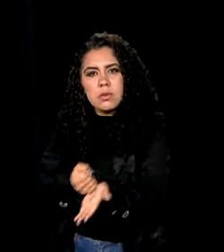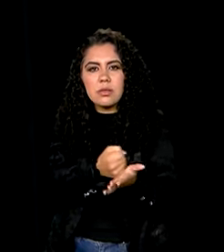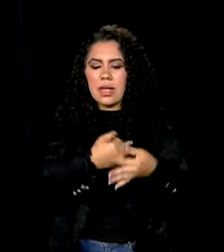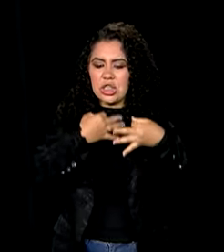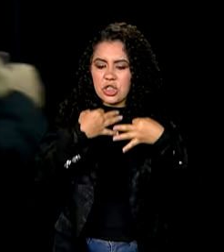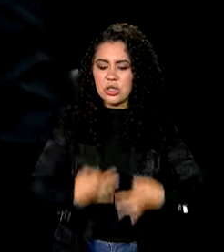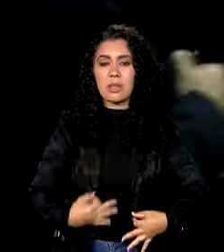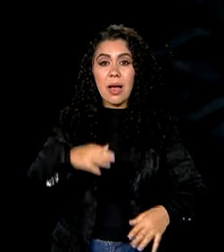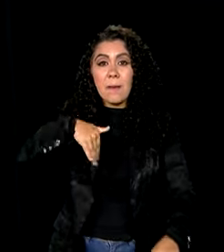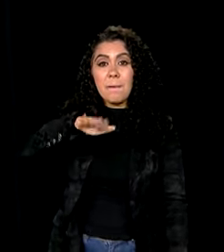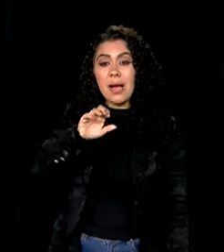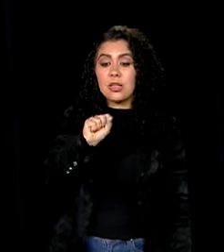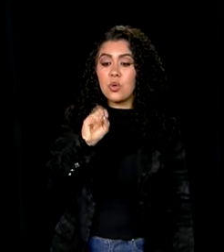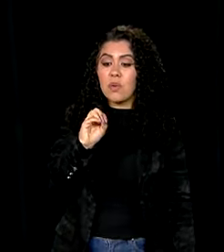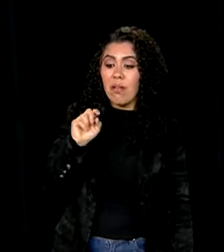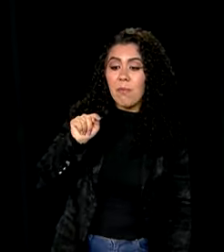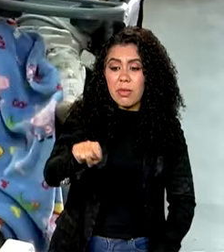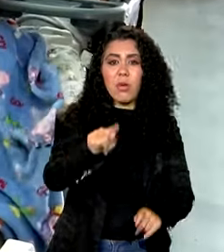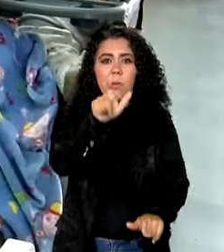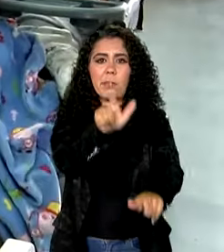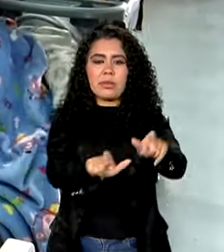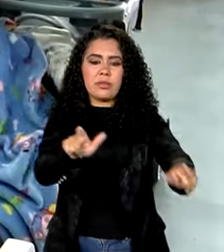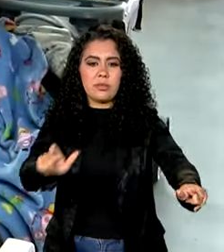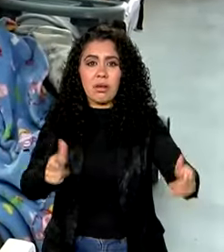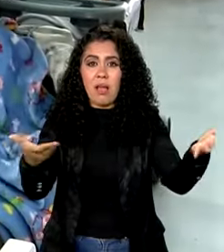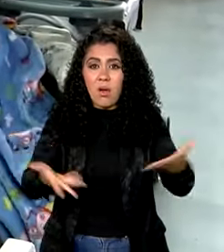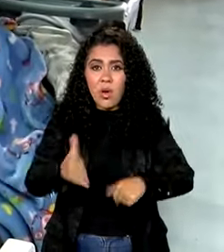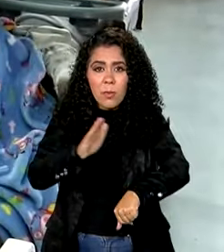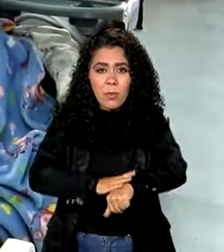dignidade de mais de 80 mil pessoas que nesse